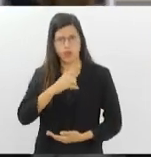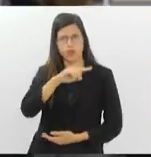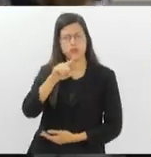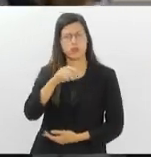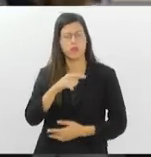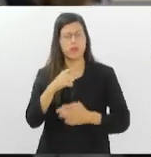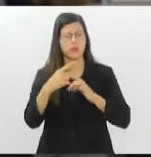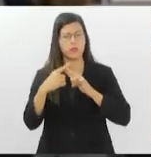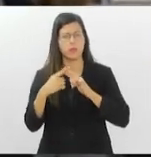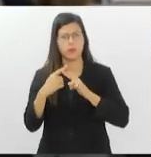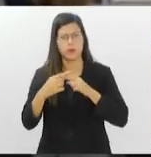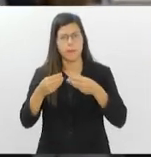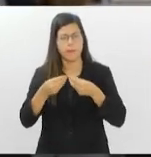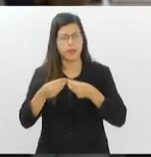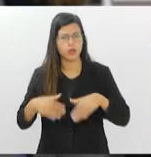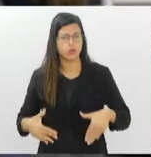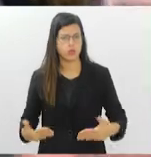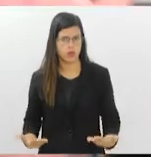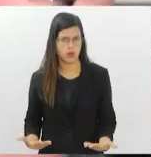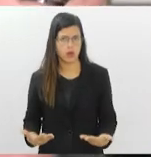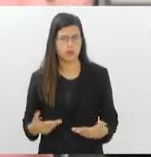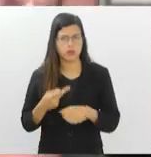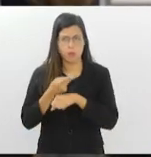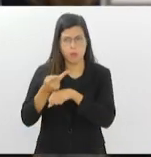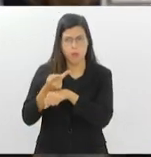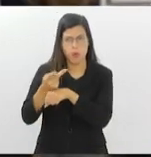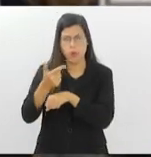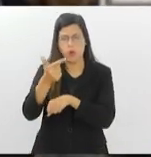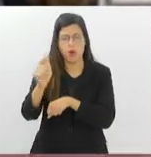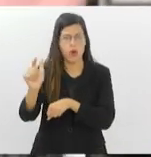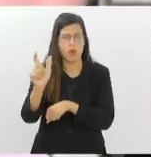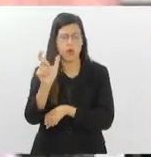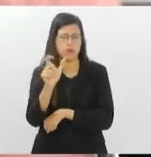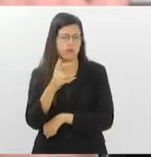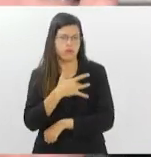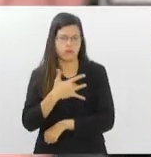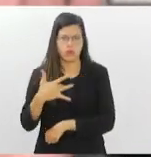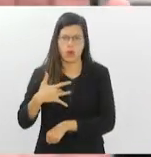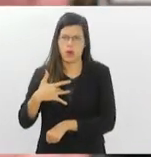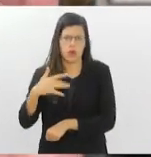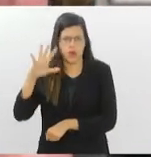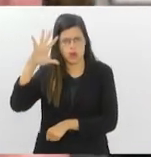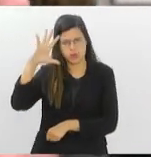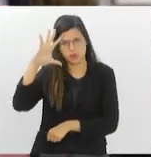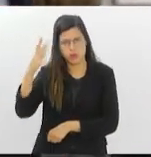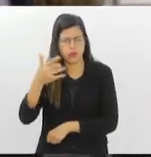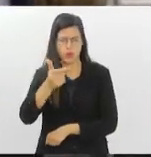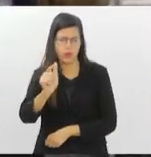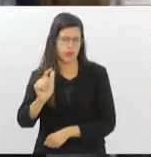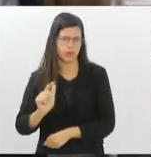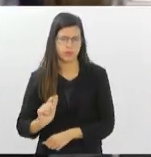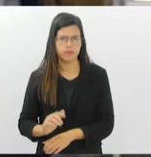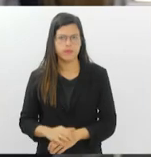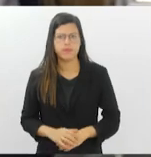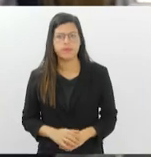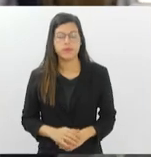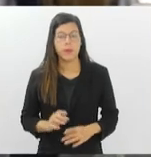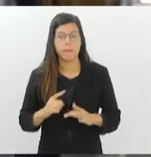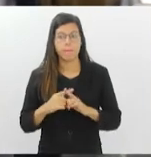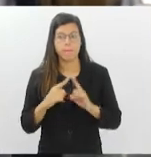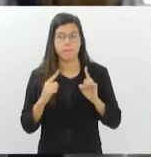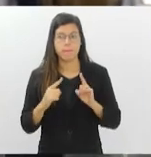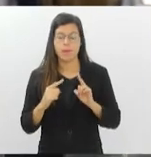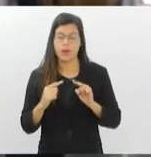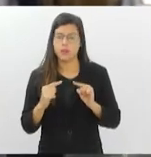não não você dá prejuízo Então procure outro plano procure outra outra forma de resolver o seu problema só que isso fere para